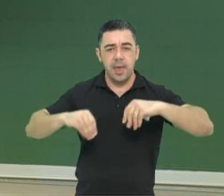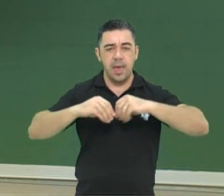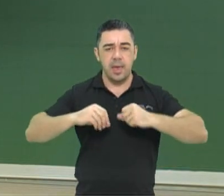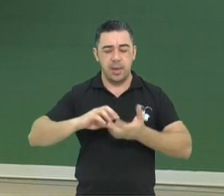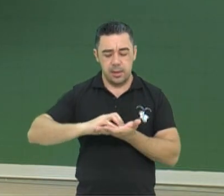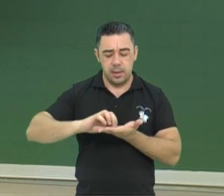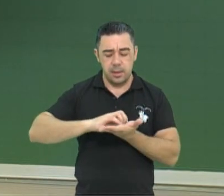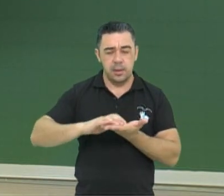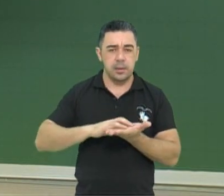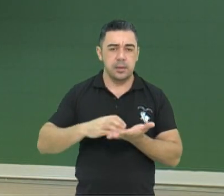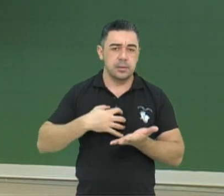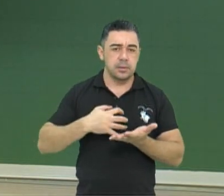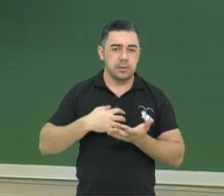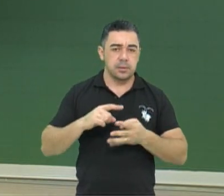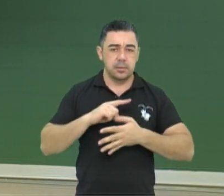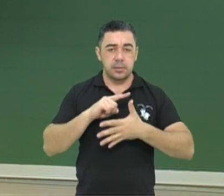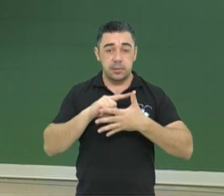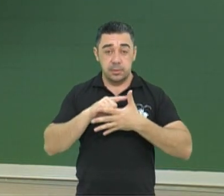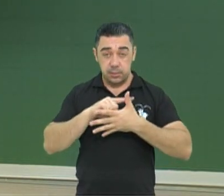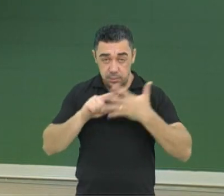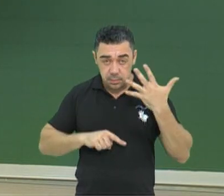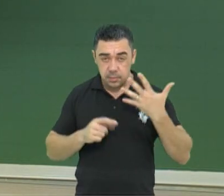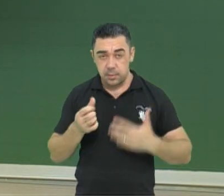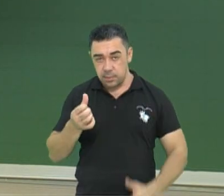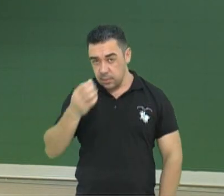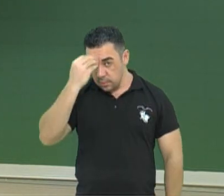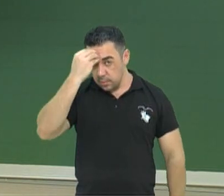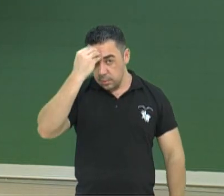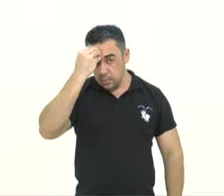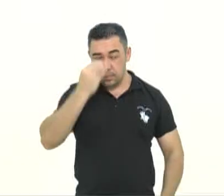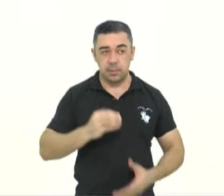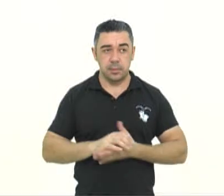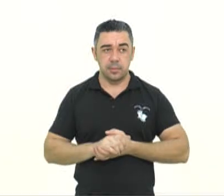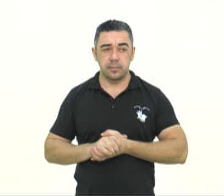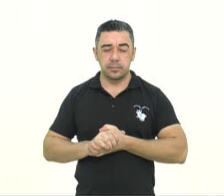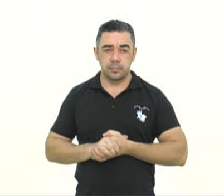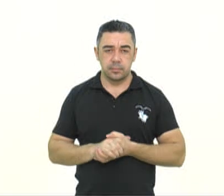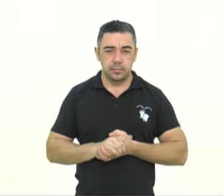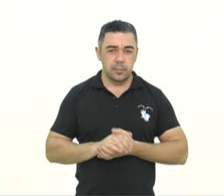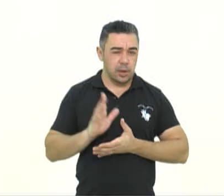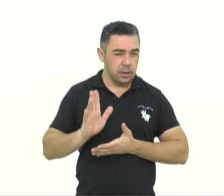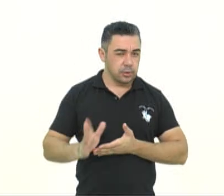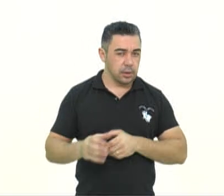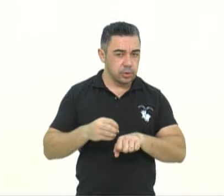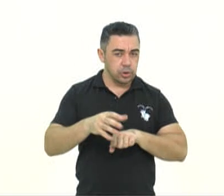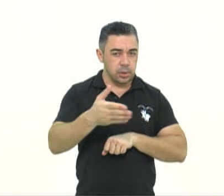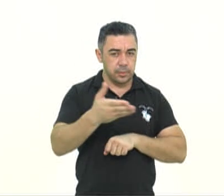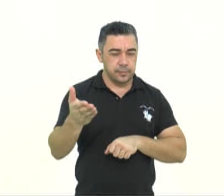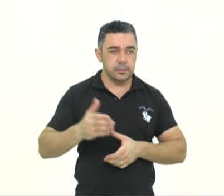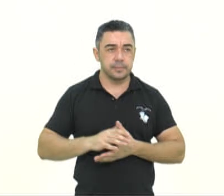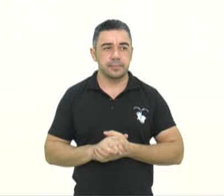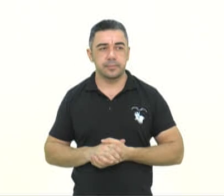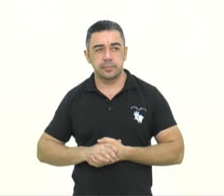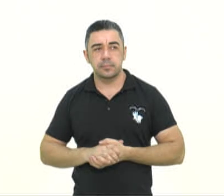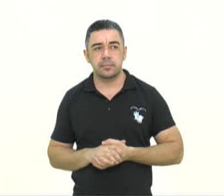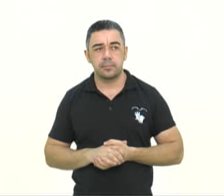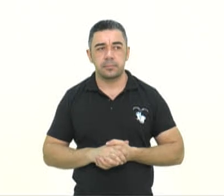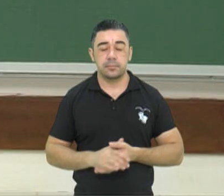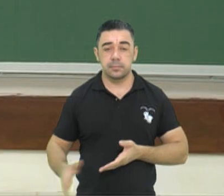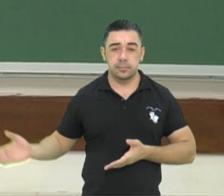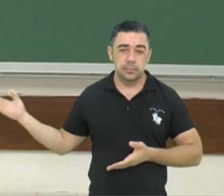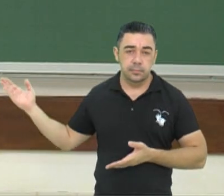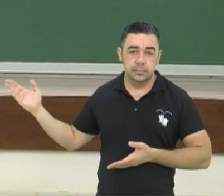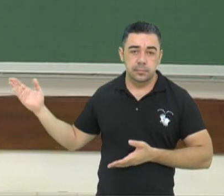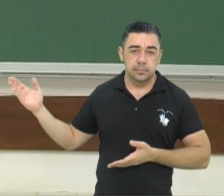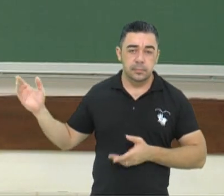já decoramos agora 6 elementos. Ponto, linha, forma, cor, superfície e textura. Fica a dica aí para vocês.